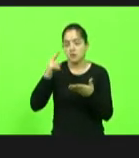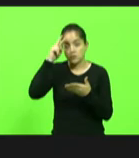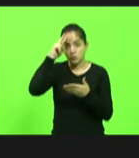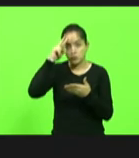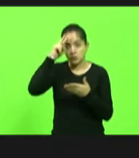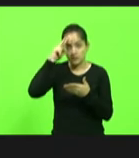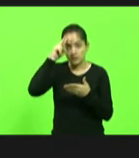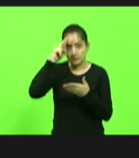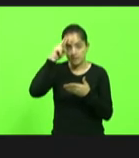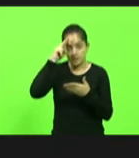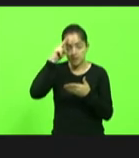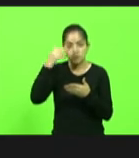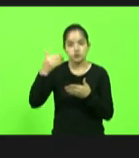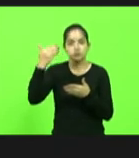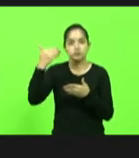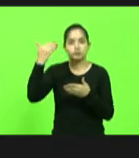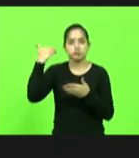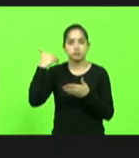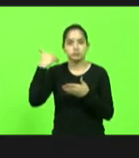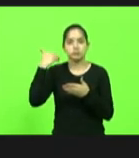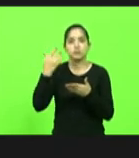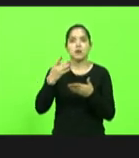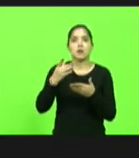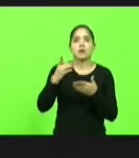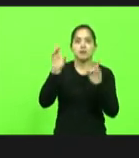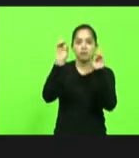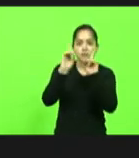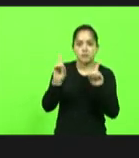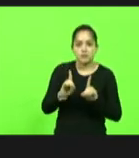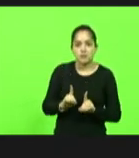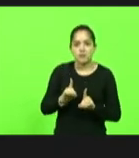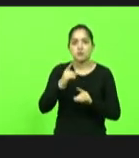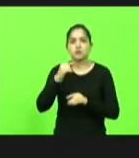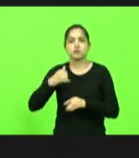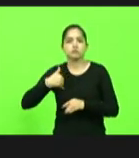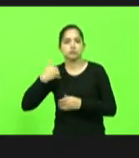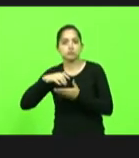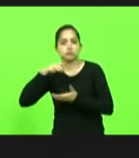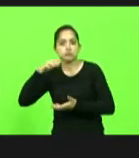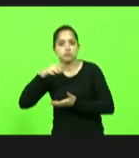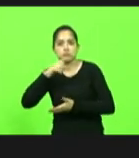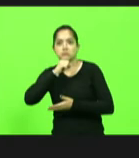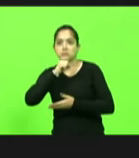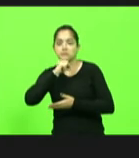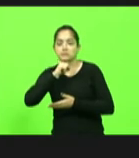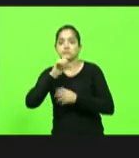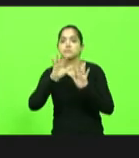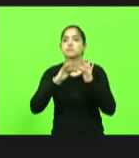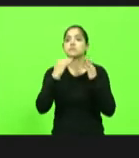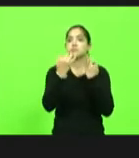historicamente, deficientes, idosos e famílias